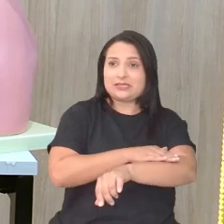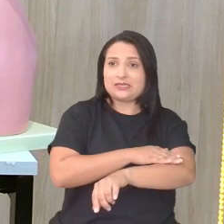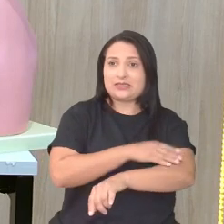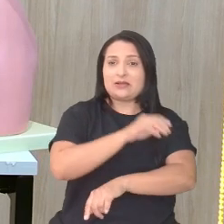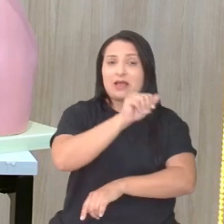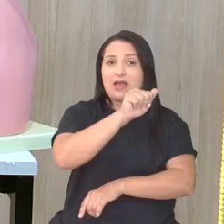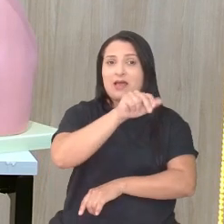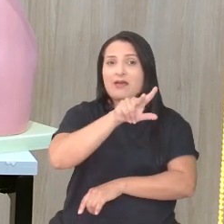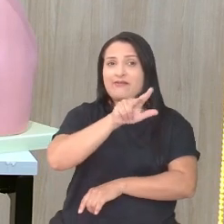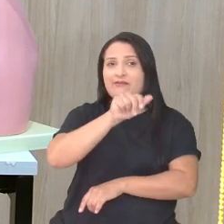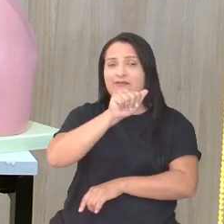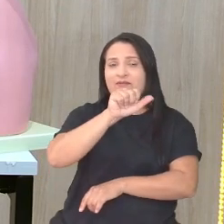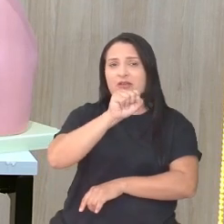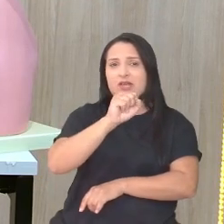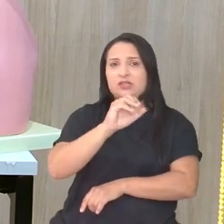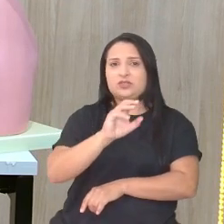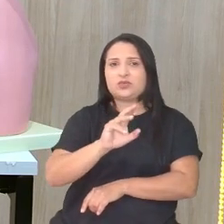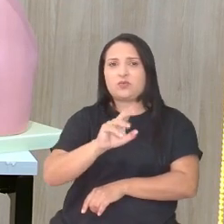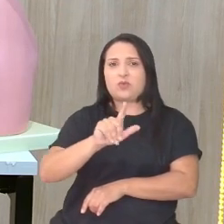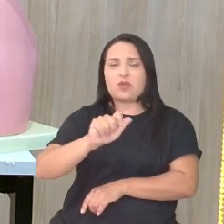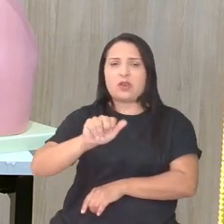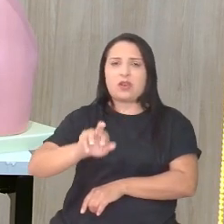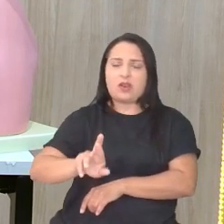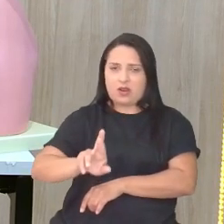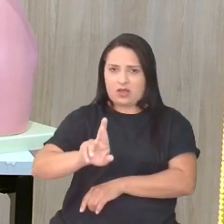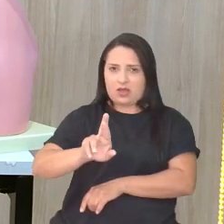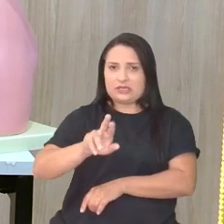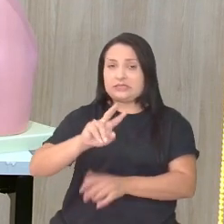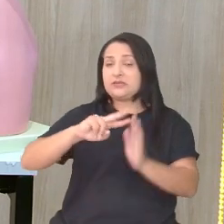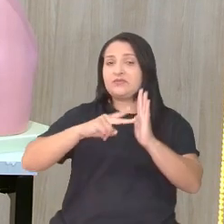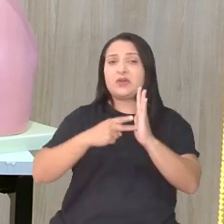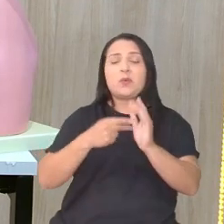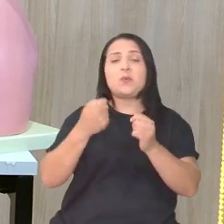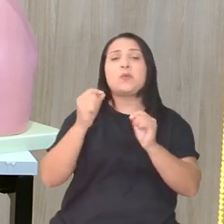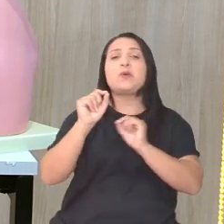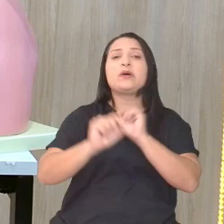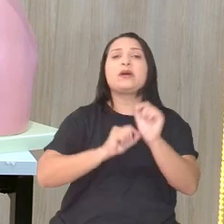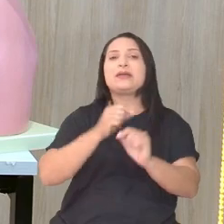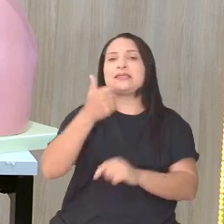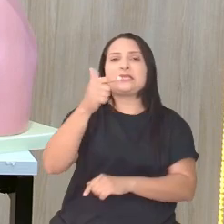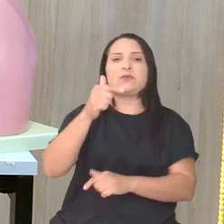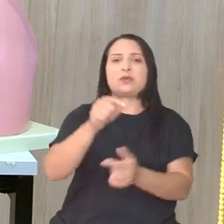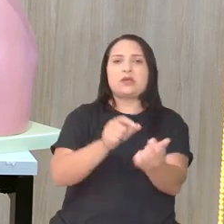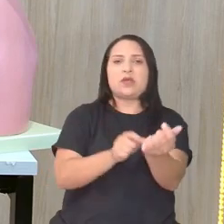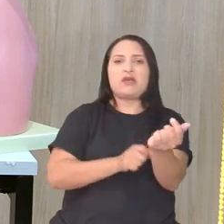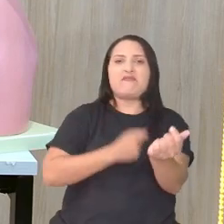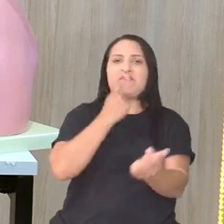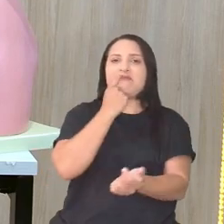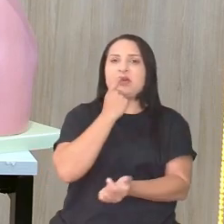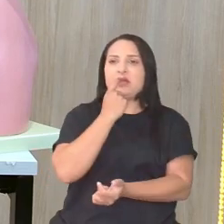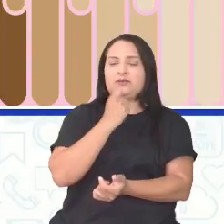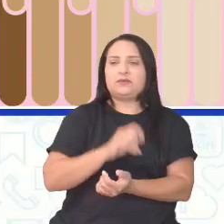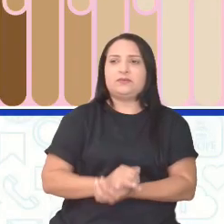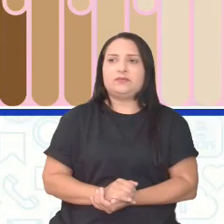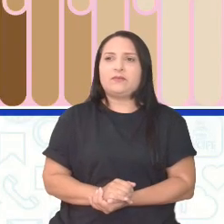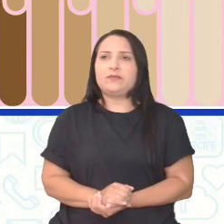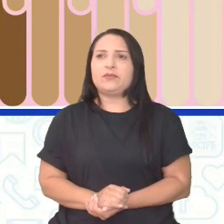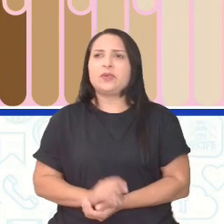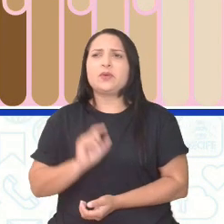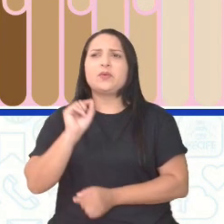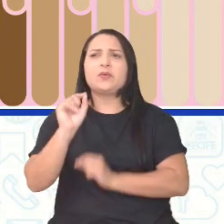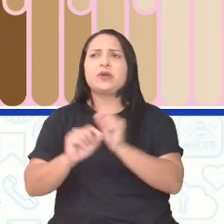seja, não tem, esse prefixo A quer dizer que não tem vasos, ok? O que é que nós temos mais a respeito do tecido